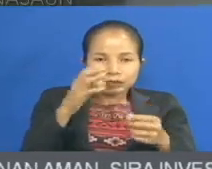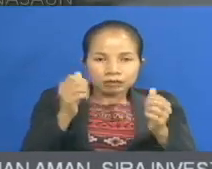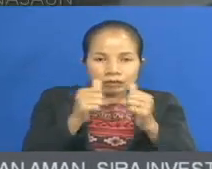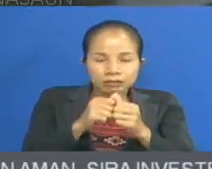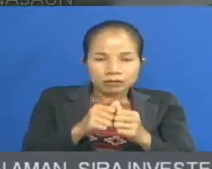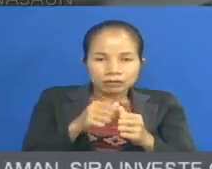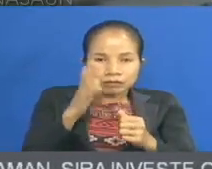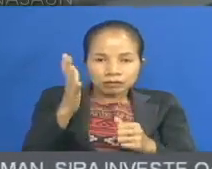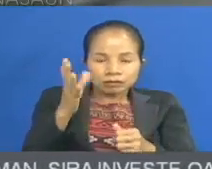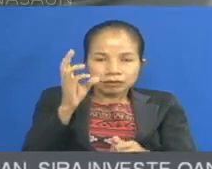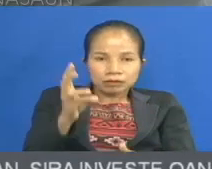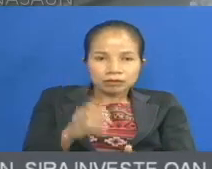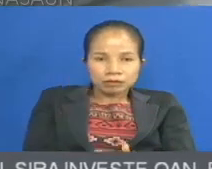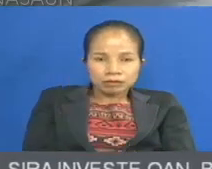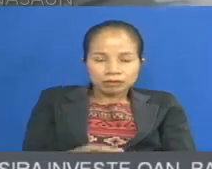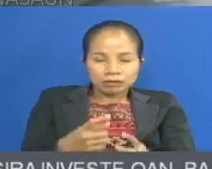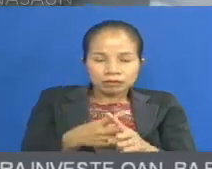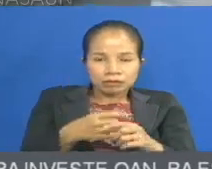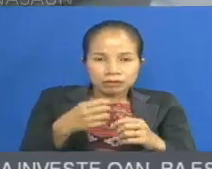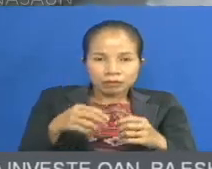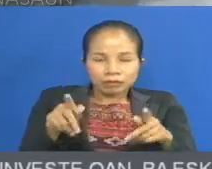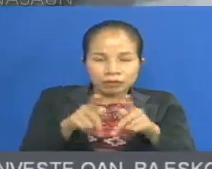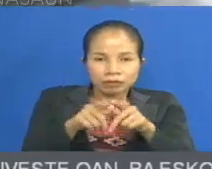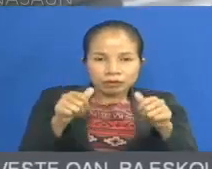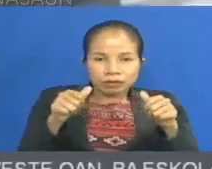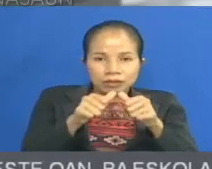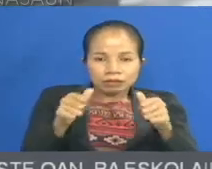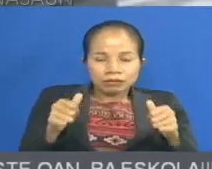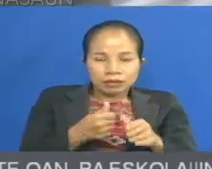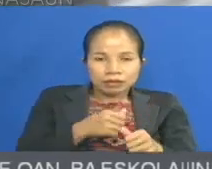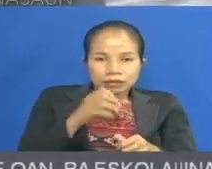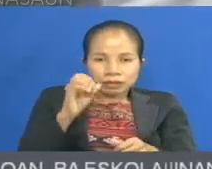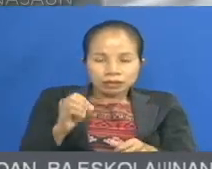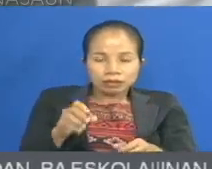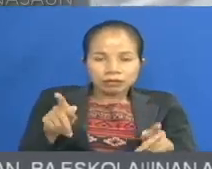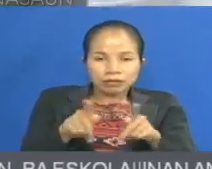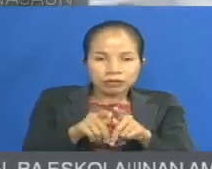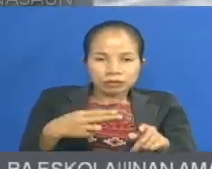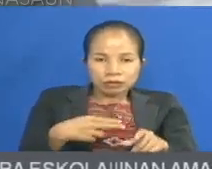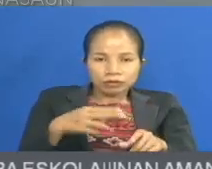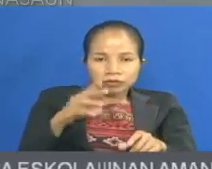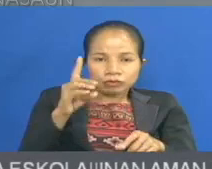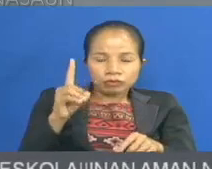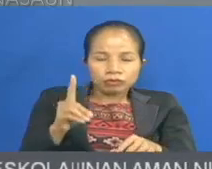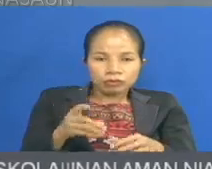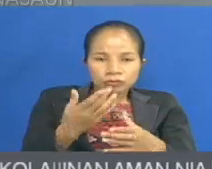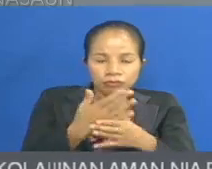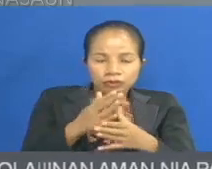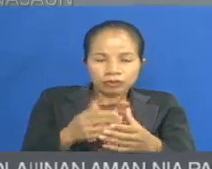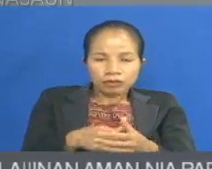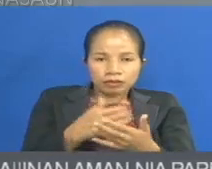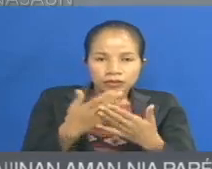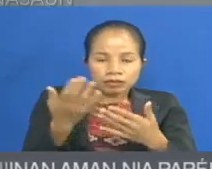hamotu klimanulu resinen iha posto administrativo Ainaru inclui posto hatudu iha nebe distribuição